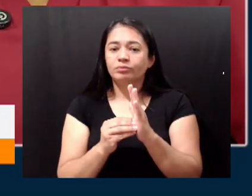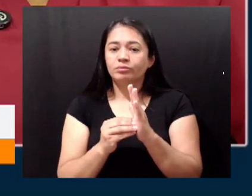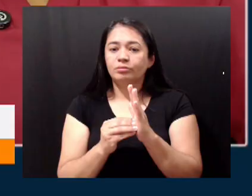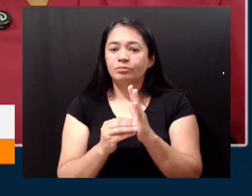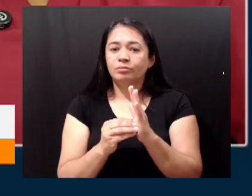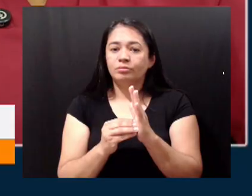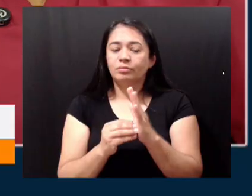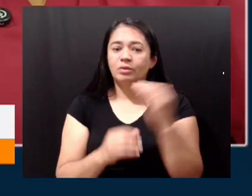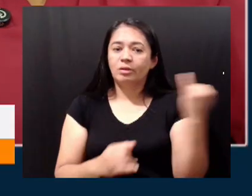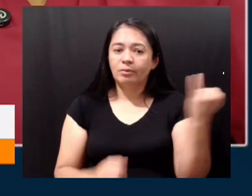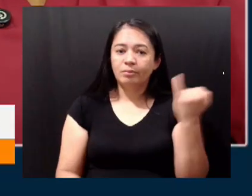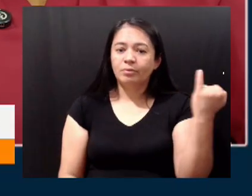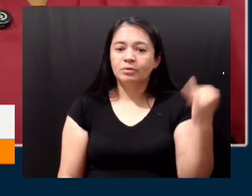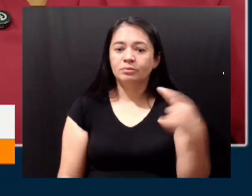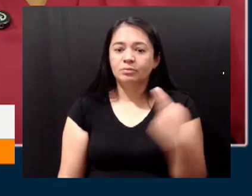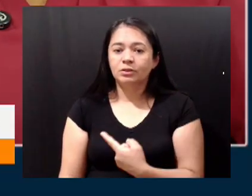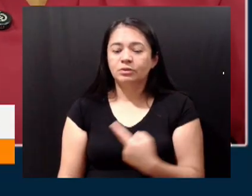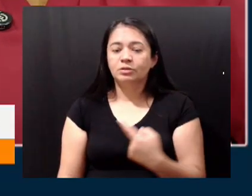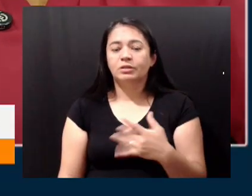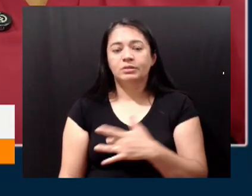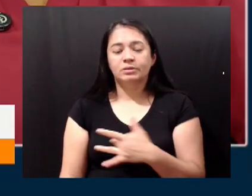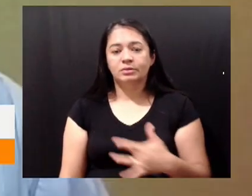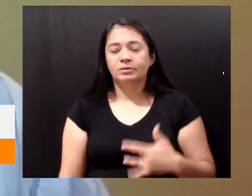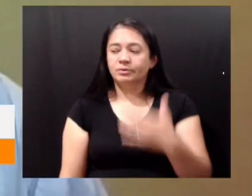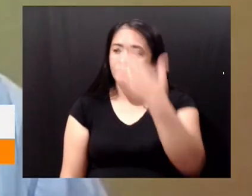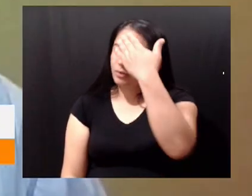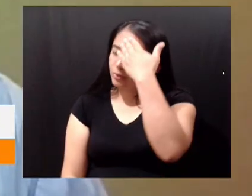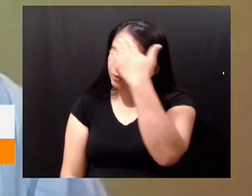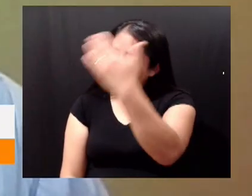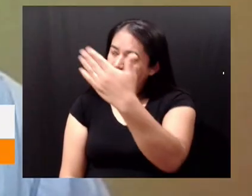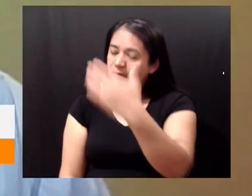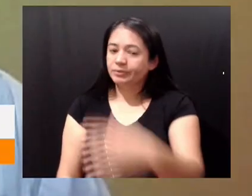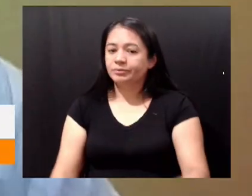importante para a nossa saúde. Obrigada, viu? Gratidão.